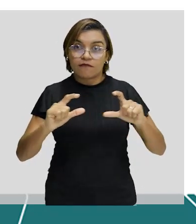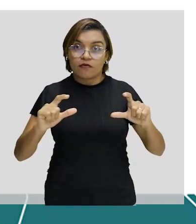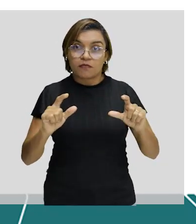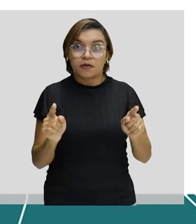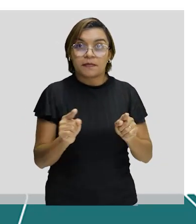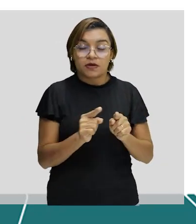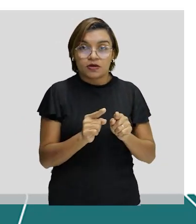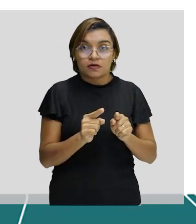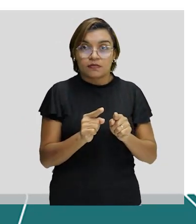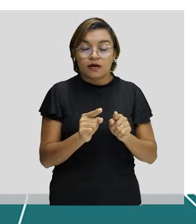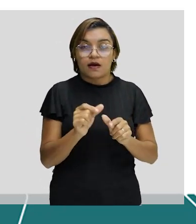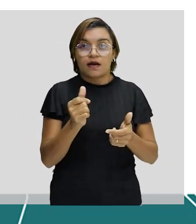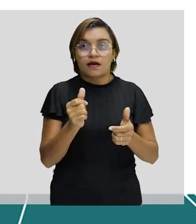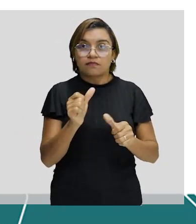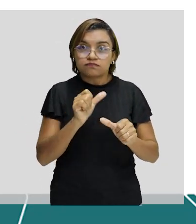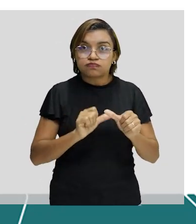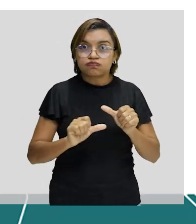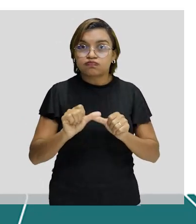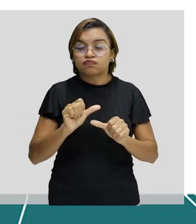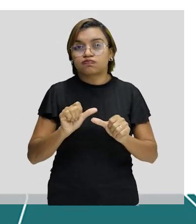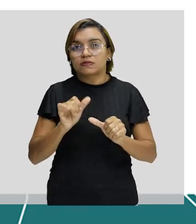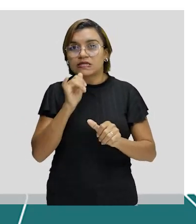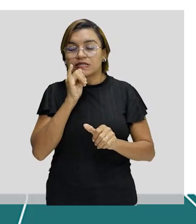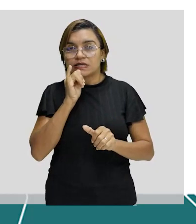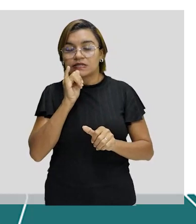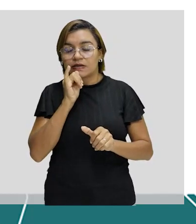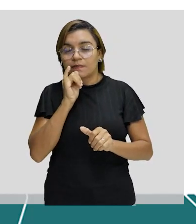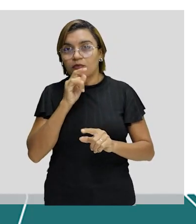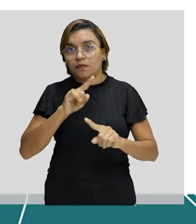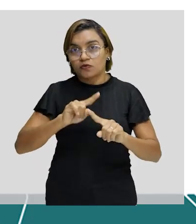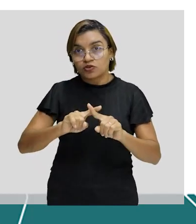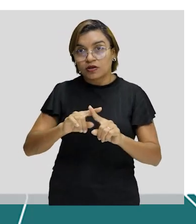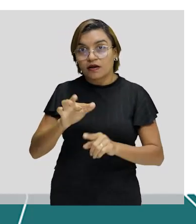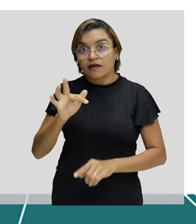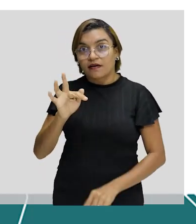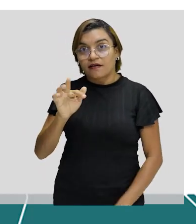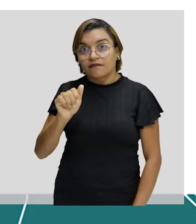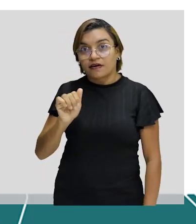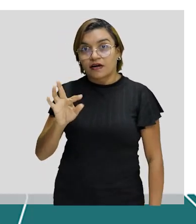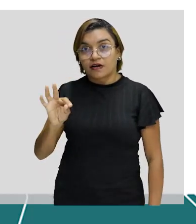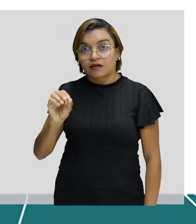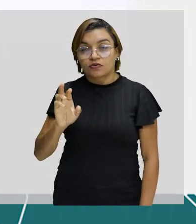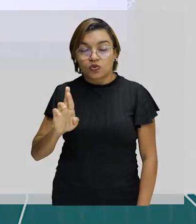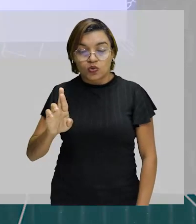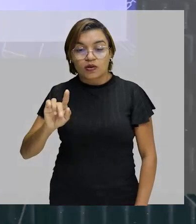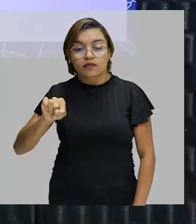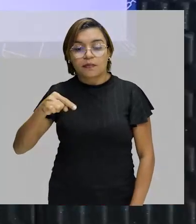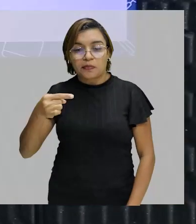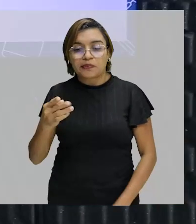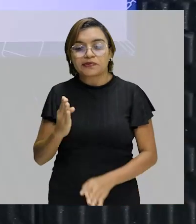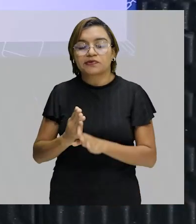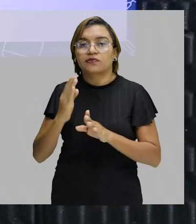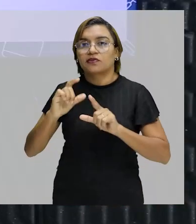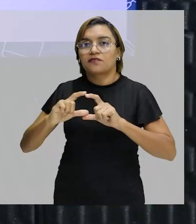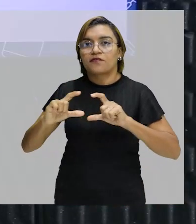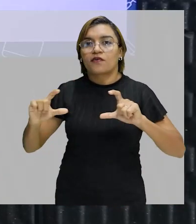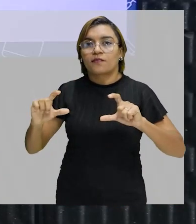molecular. Ou seja, a fórmula mínima vai ser multiplicada por um fator e aí nós vamos chegar à